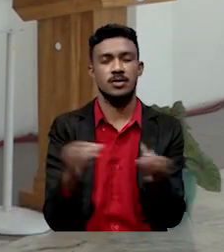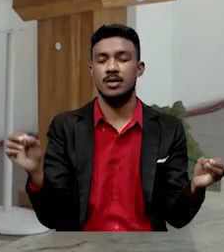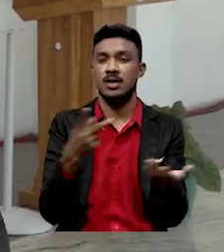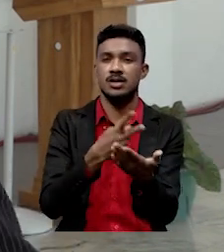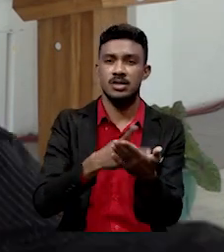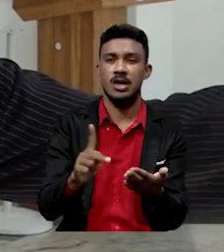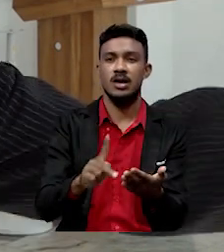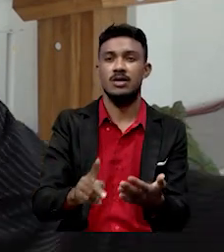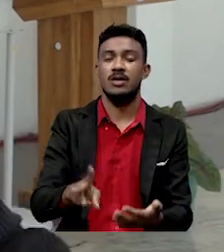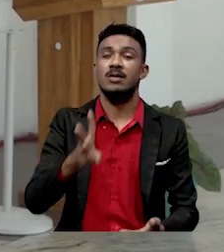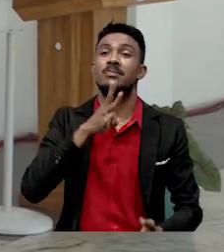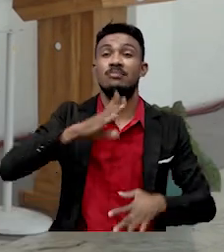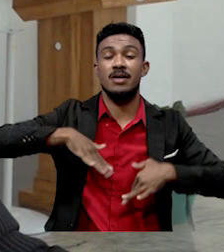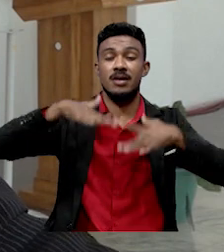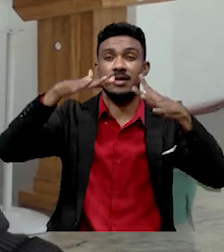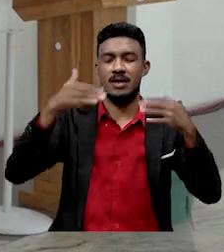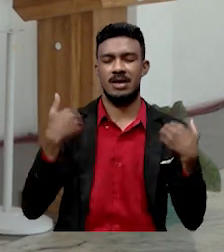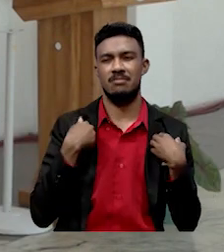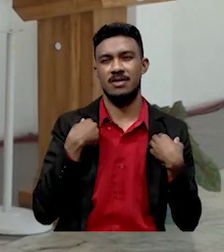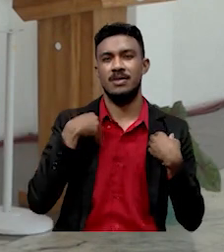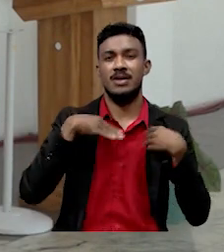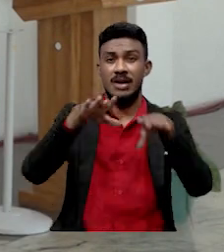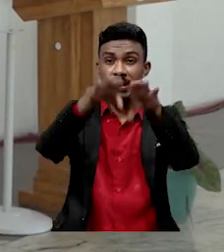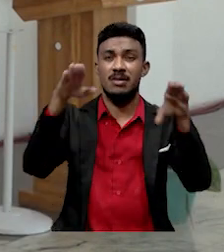será agora o que sai do balu e a lona o cosmos lá resolve.